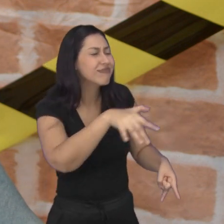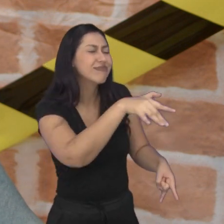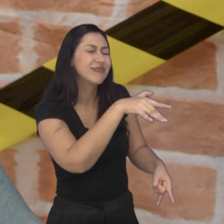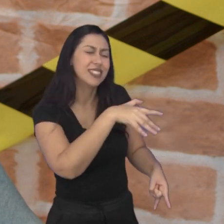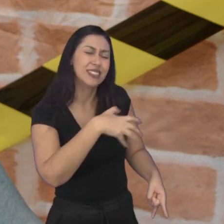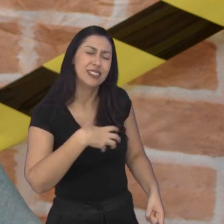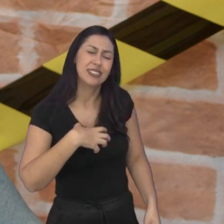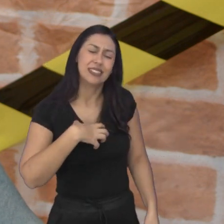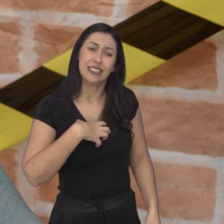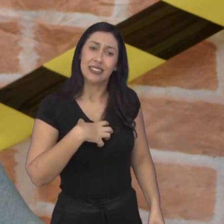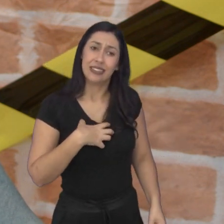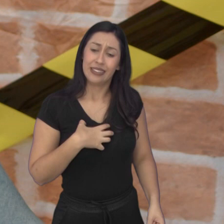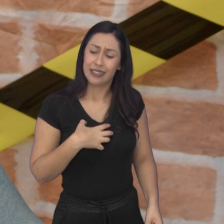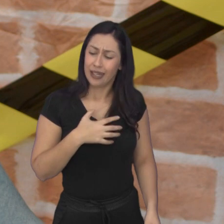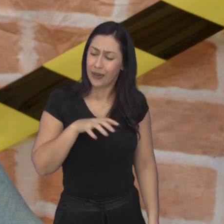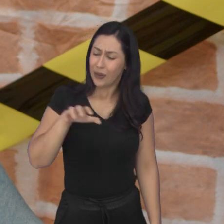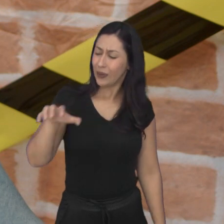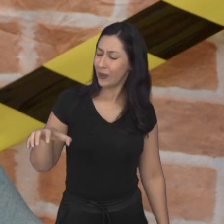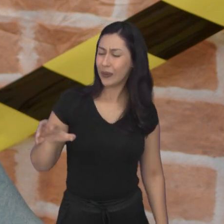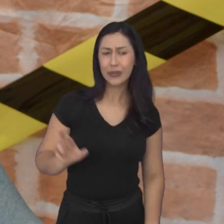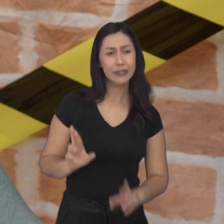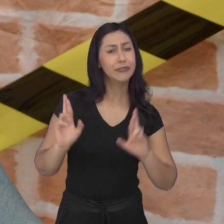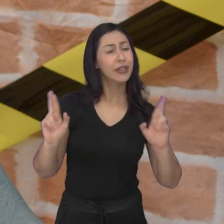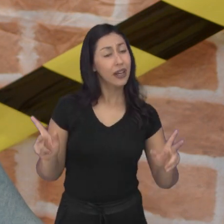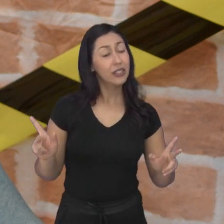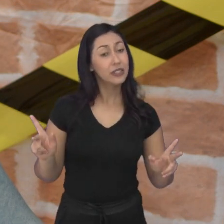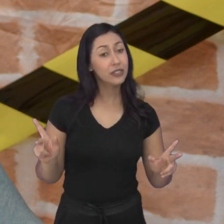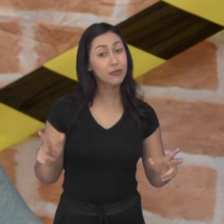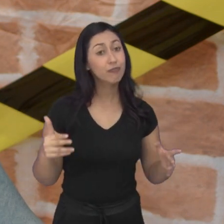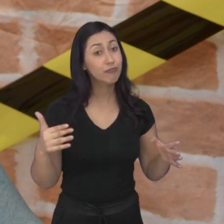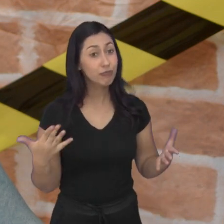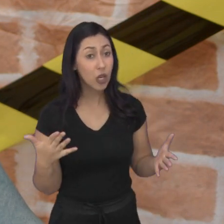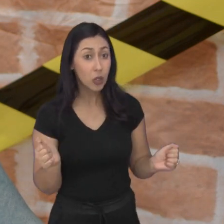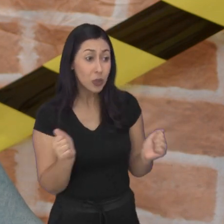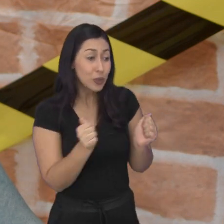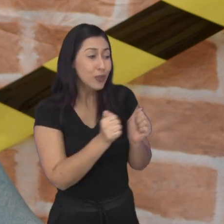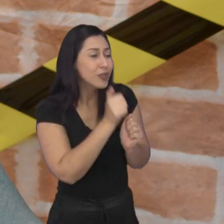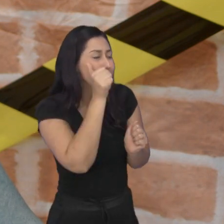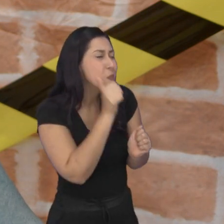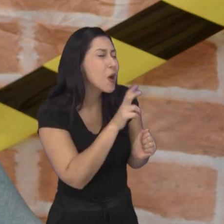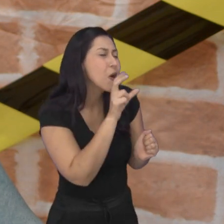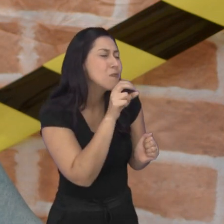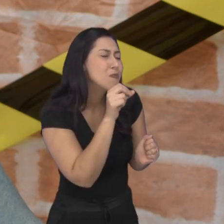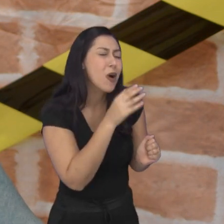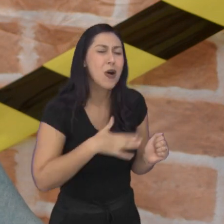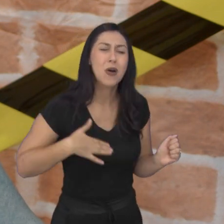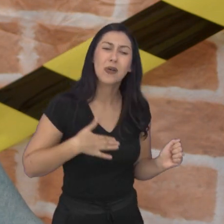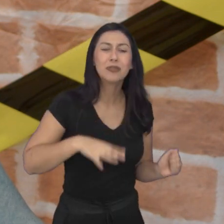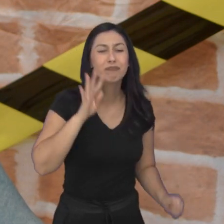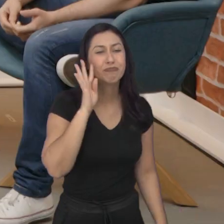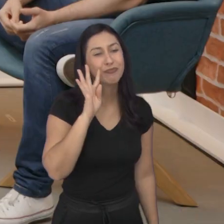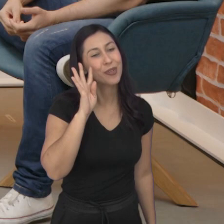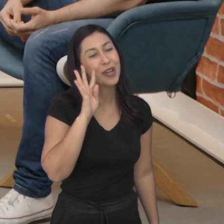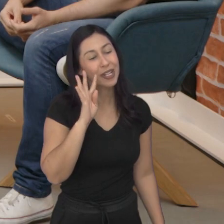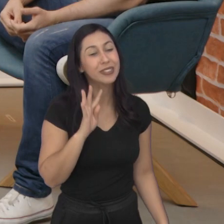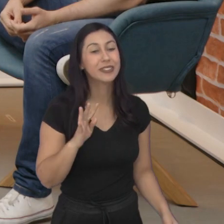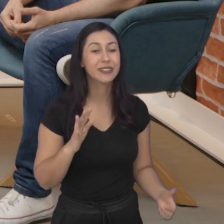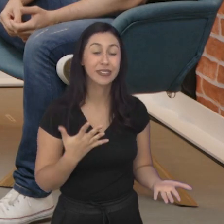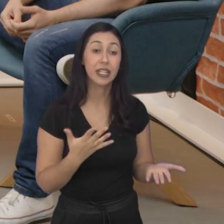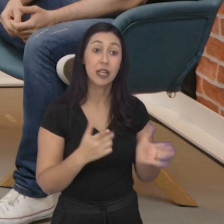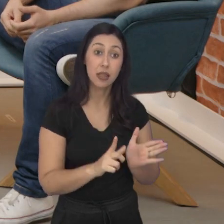no satélite, que acabava não sendo o mesmo no Bosque, por exemplo. Assim. Então, quando eu passava um tempo com a minha avó, era super bacana. E fiz isso pensando